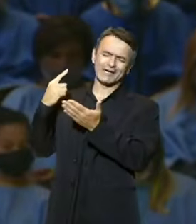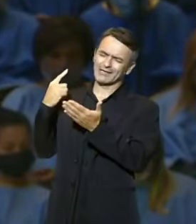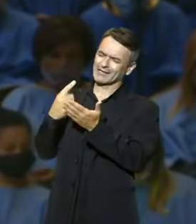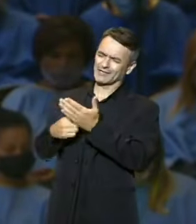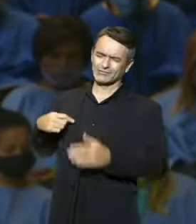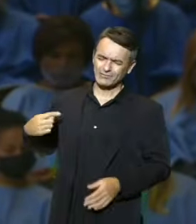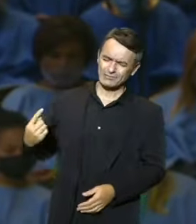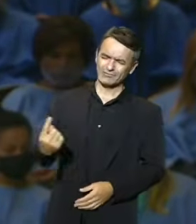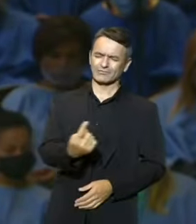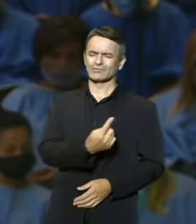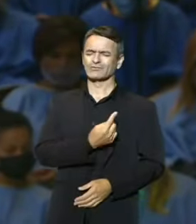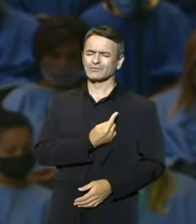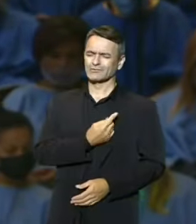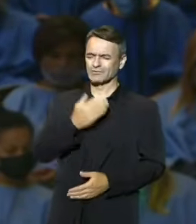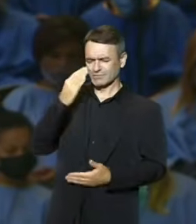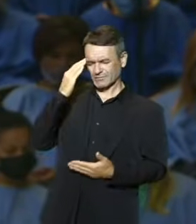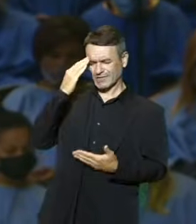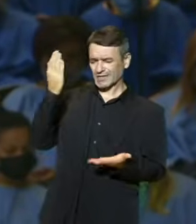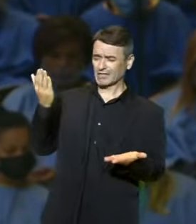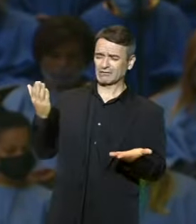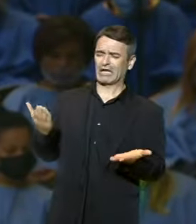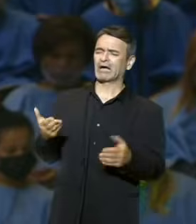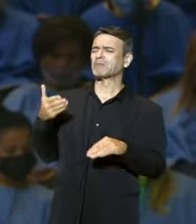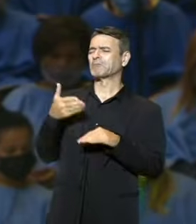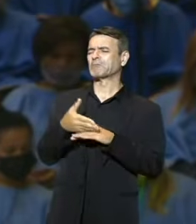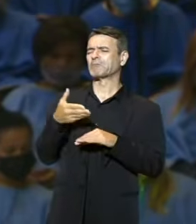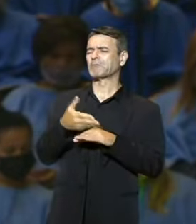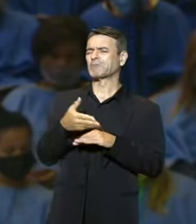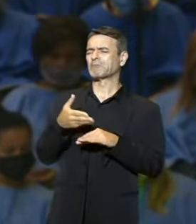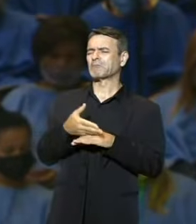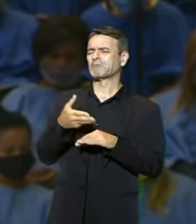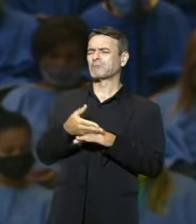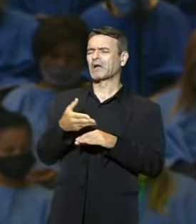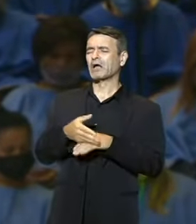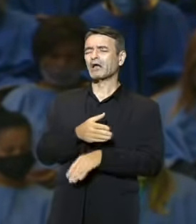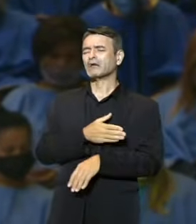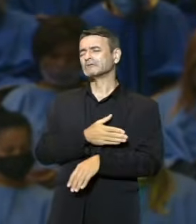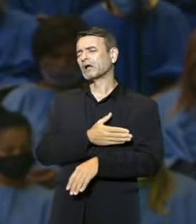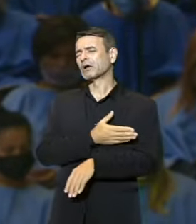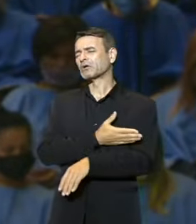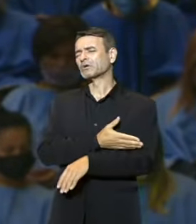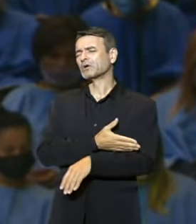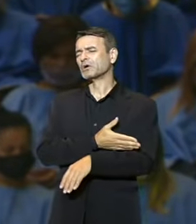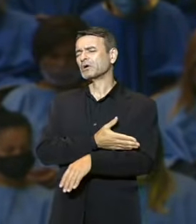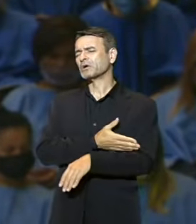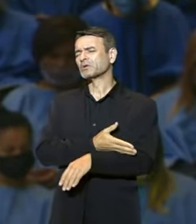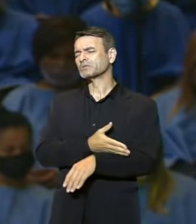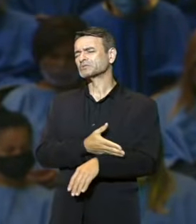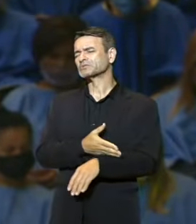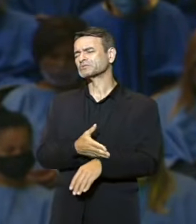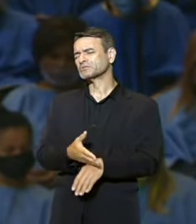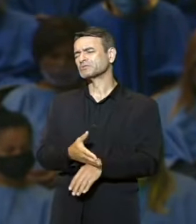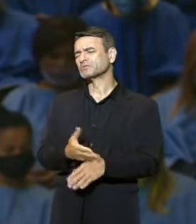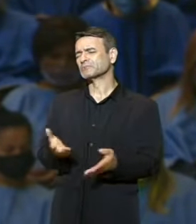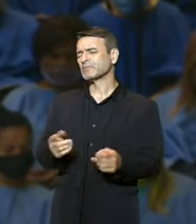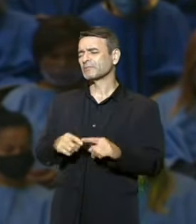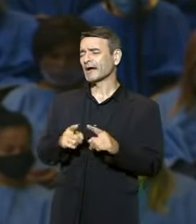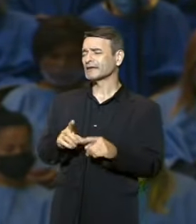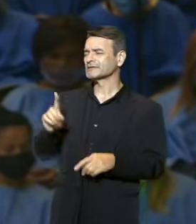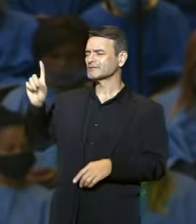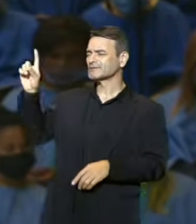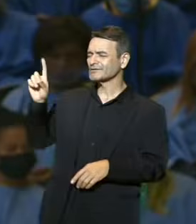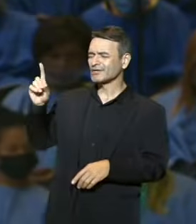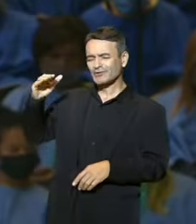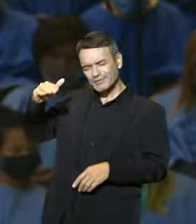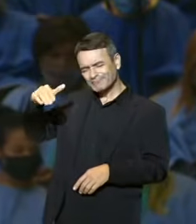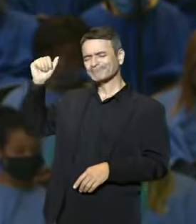gente. Obrigado porque a gente não vem só porque tem o costume de vir. O Senhor nos trouxe. O teu Espírito